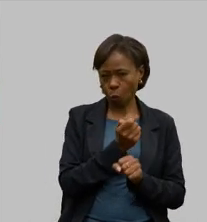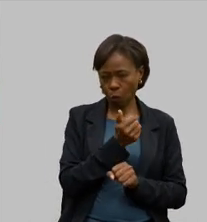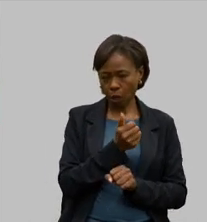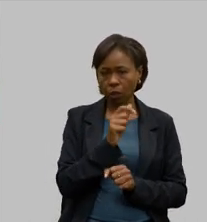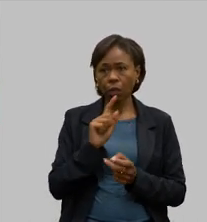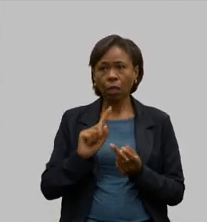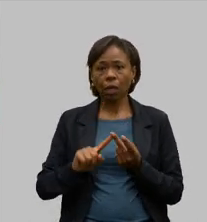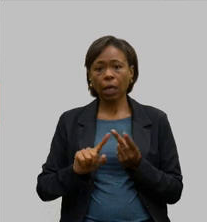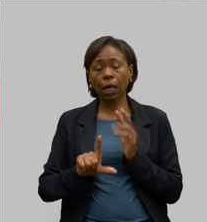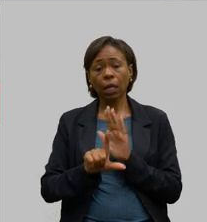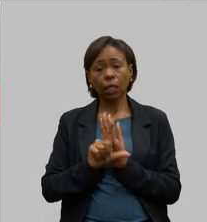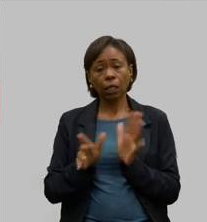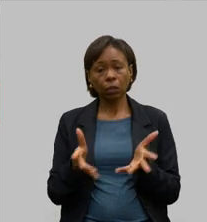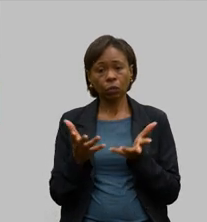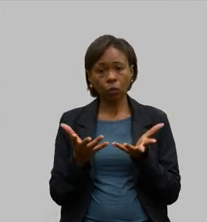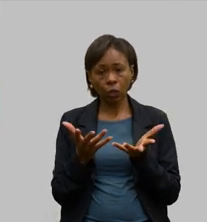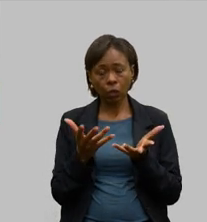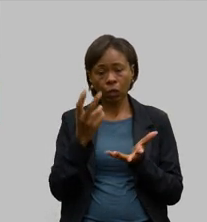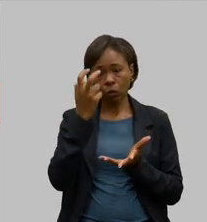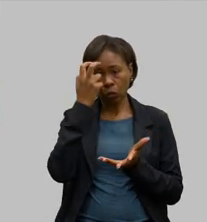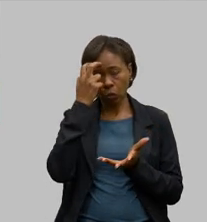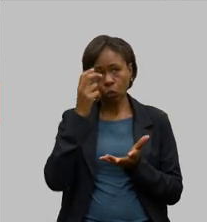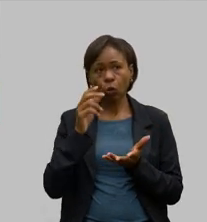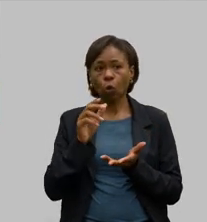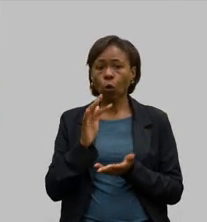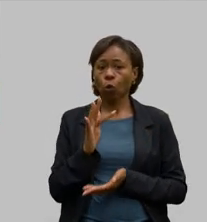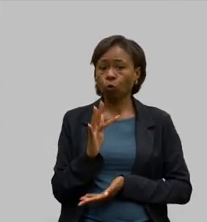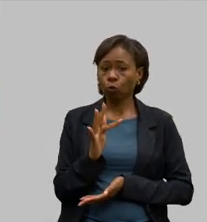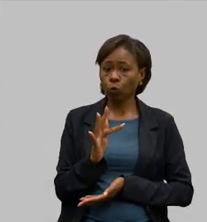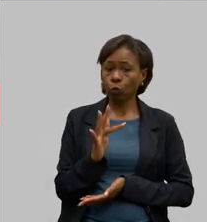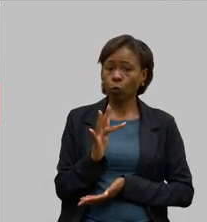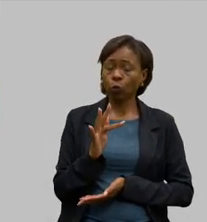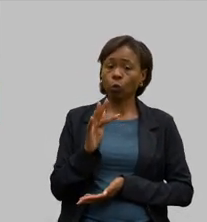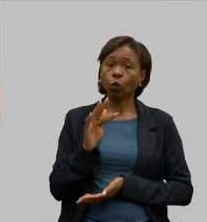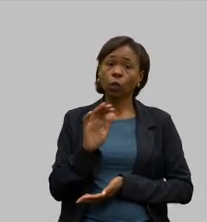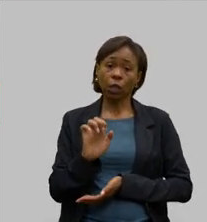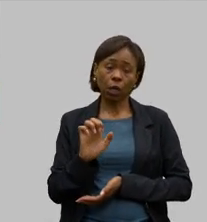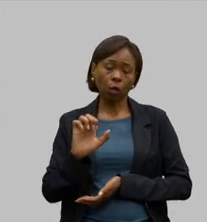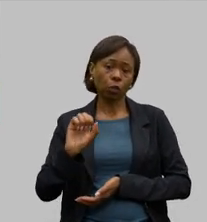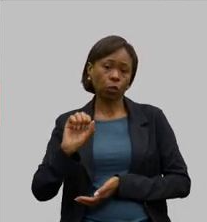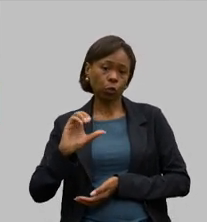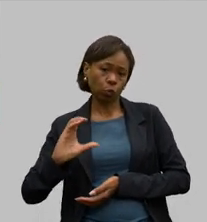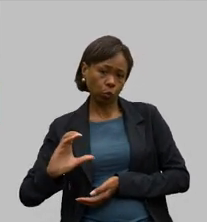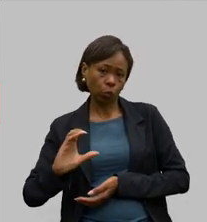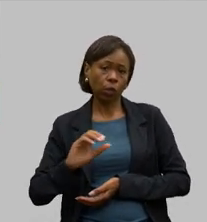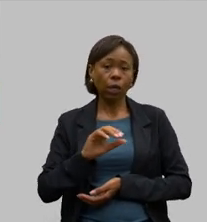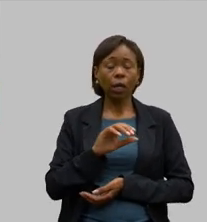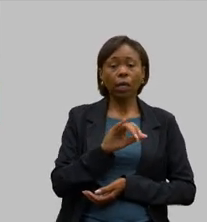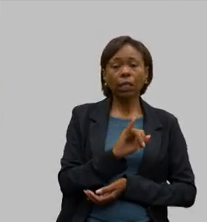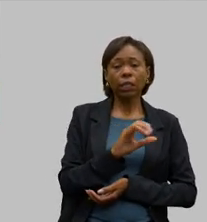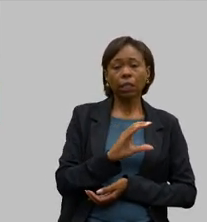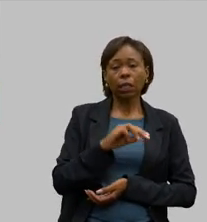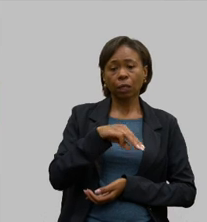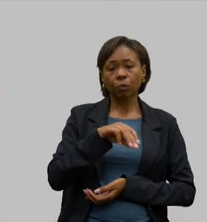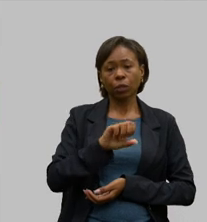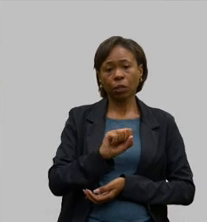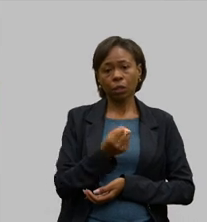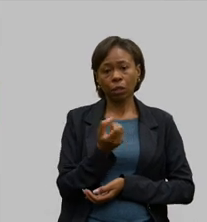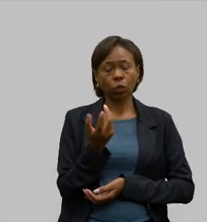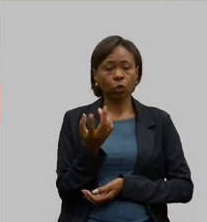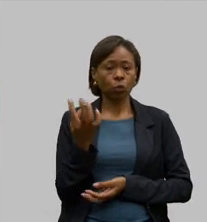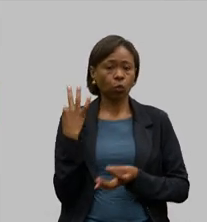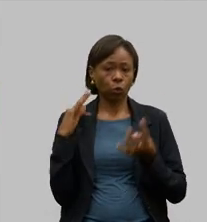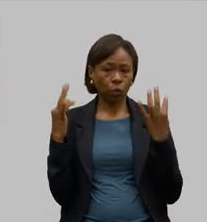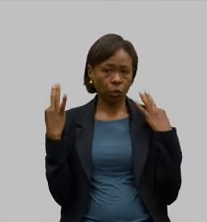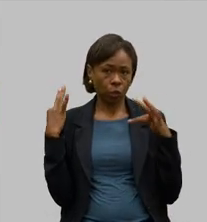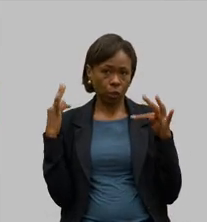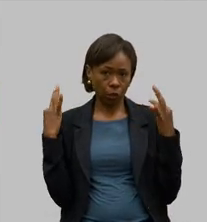à cultura o fundo estadual de cultura o ICMS patrimônio cultural e o ICMS Turístico aí totalizando o valor de 500 milhões